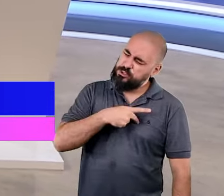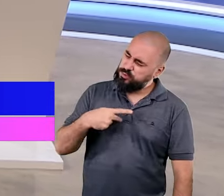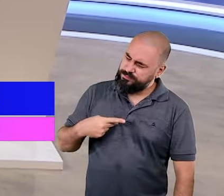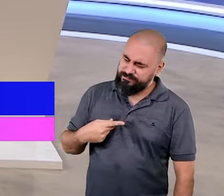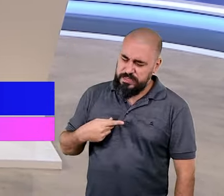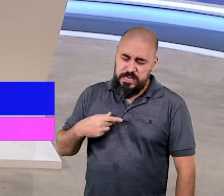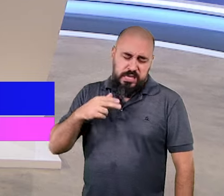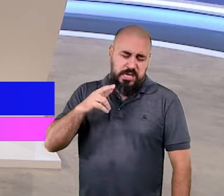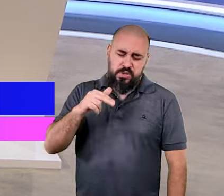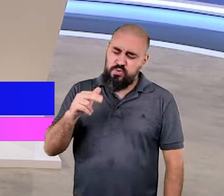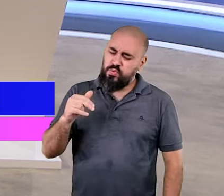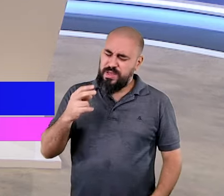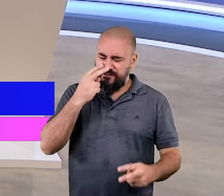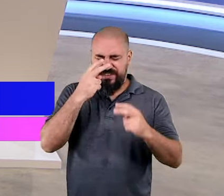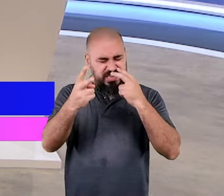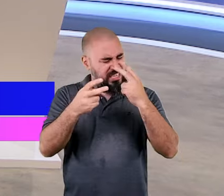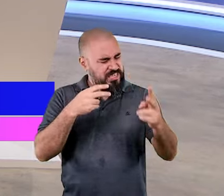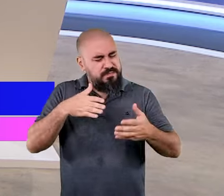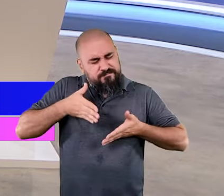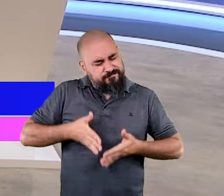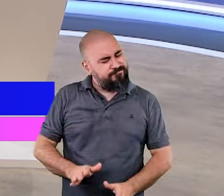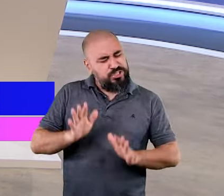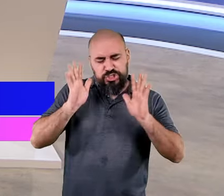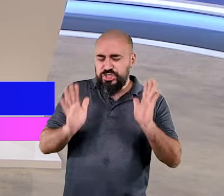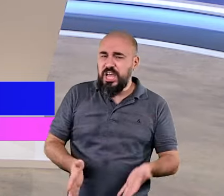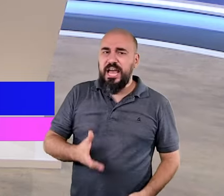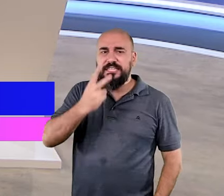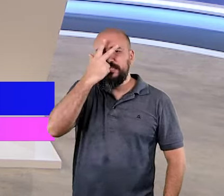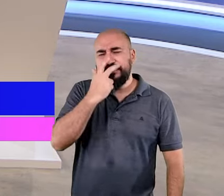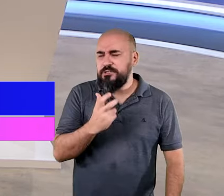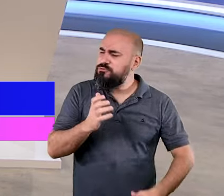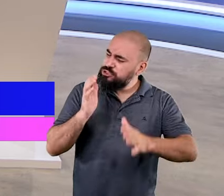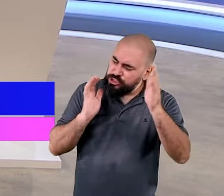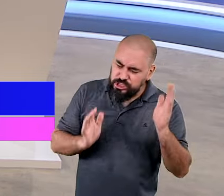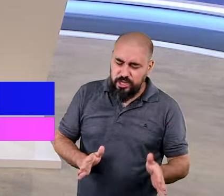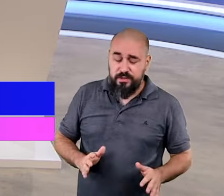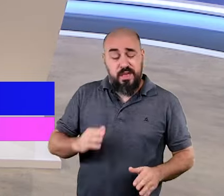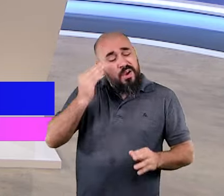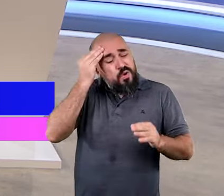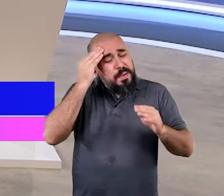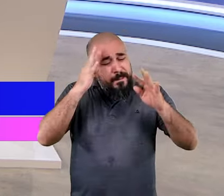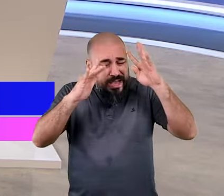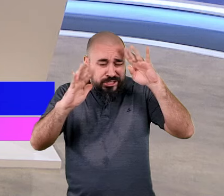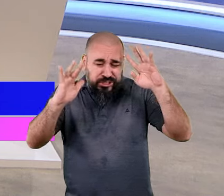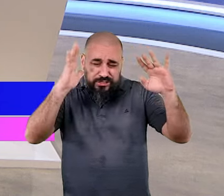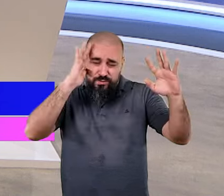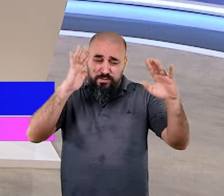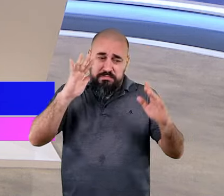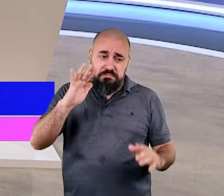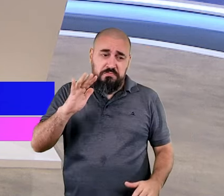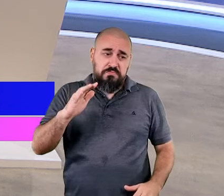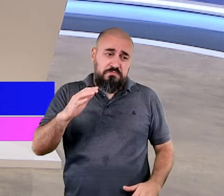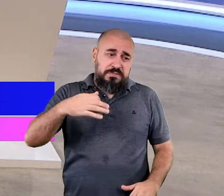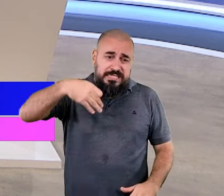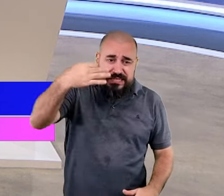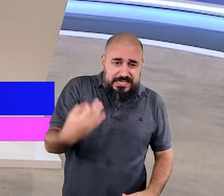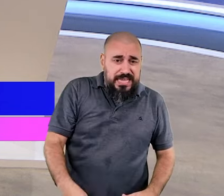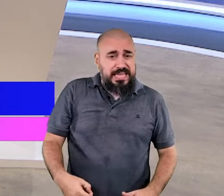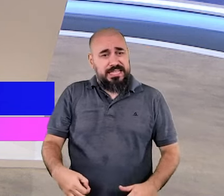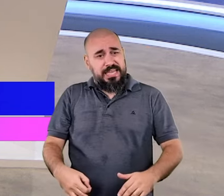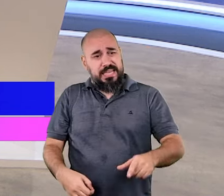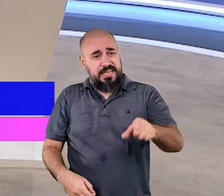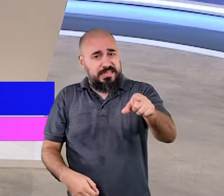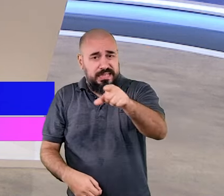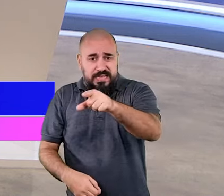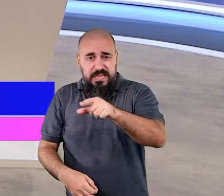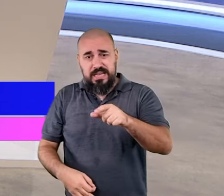na minha vida. Eu tento imaginar como as coisas são. Eu não tenho certeza de que elas são